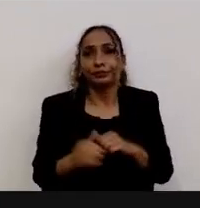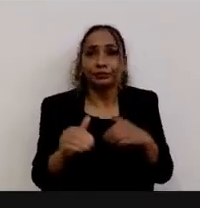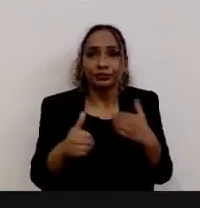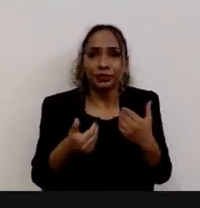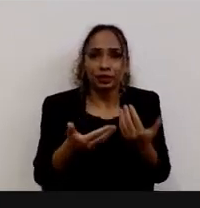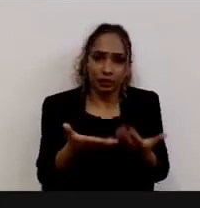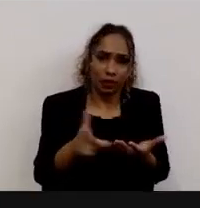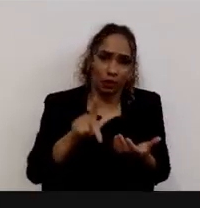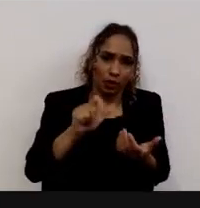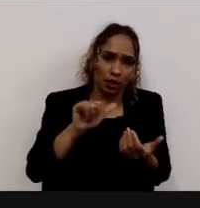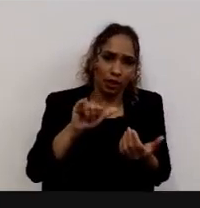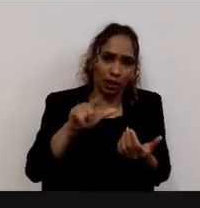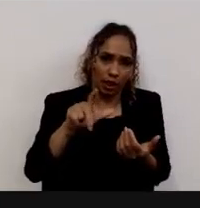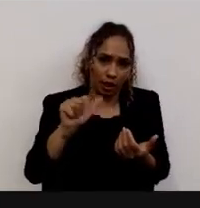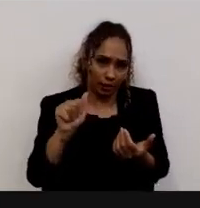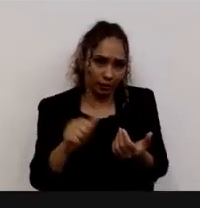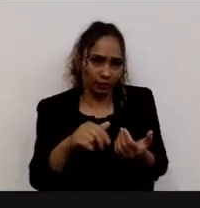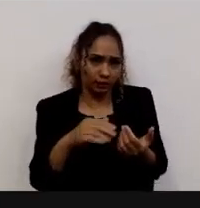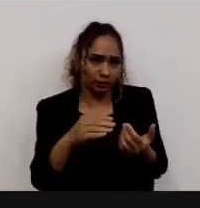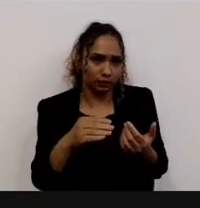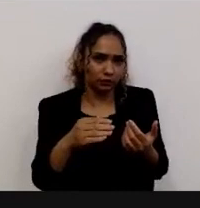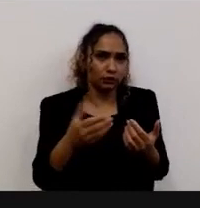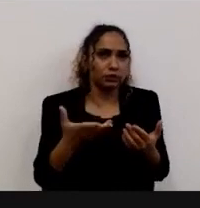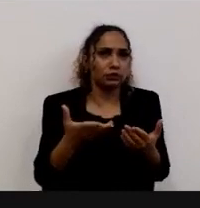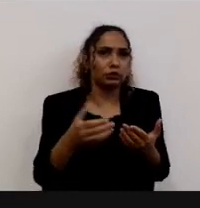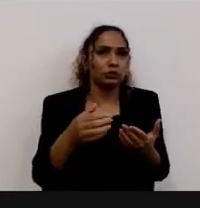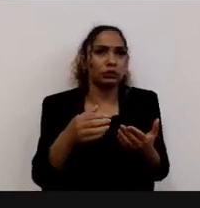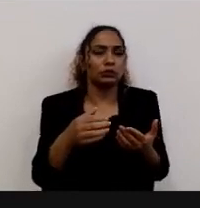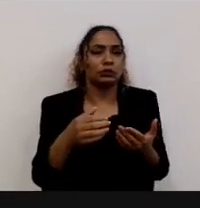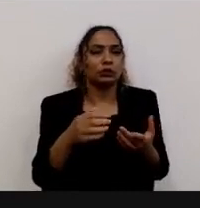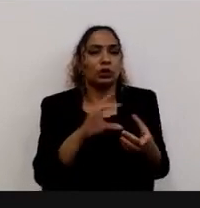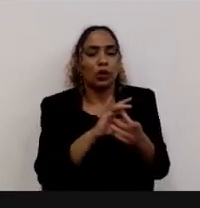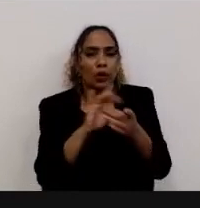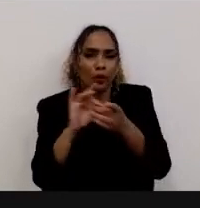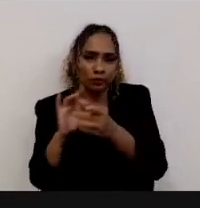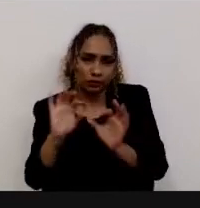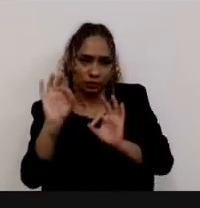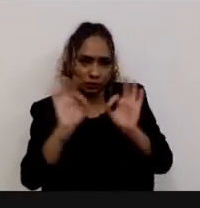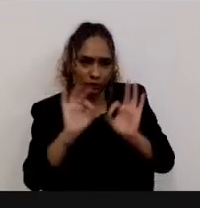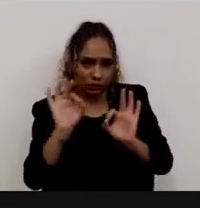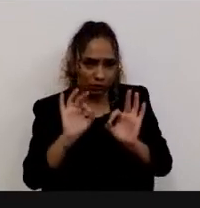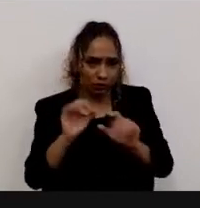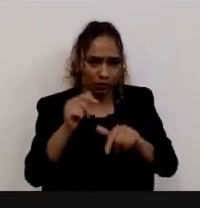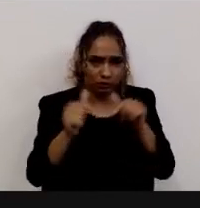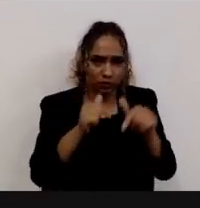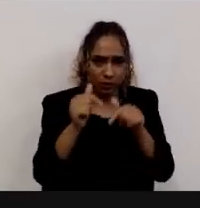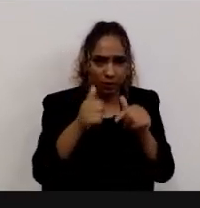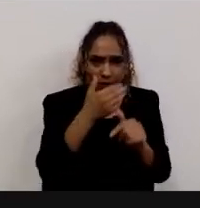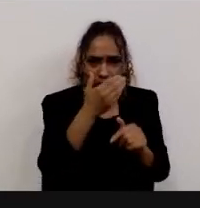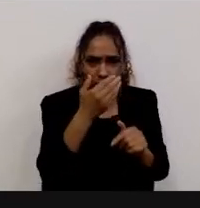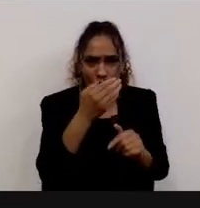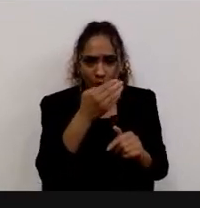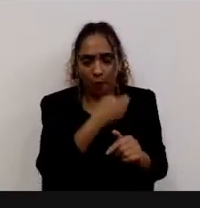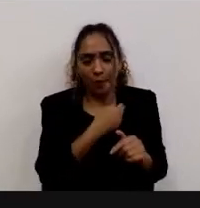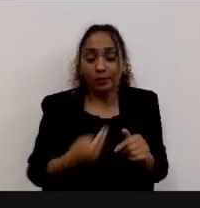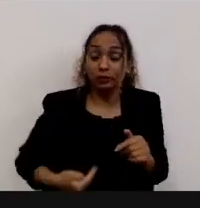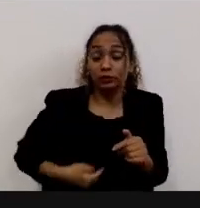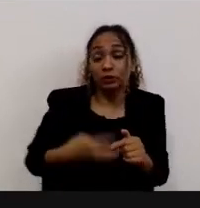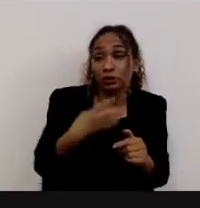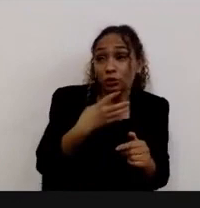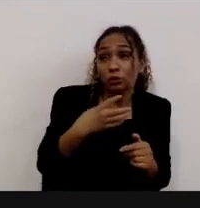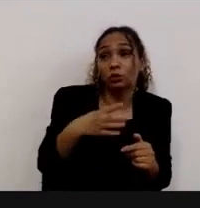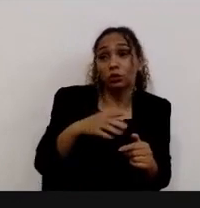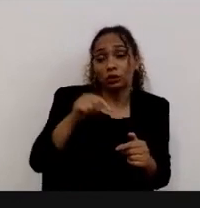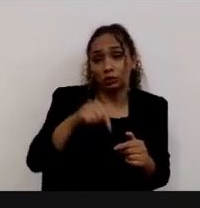Laila, você pergunta no contexto do metaverso, contexto organizacional, no serviço público, enfim. Eu não